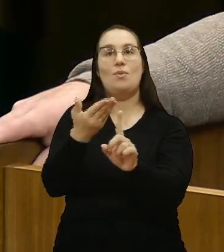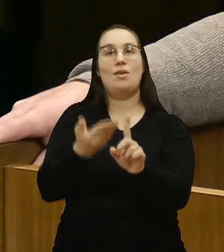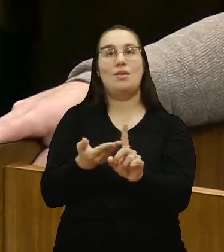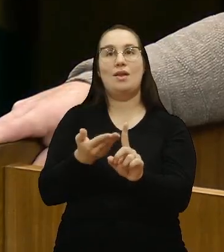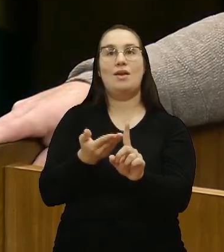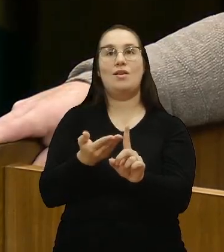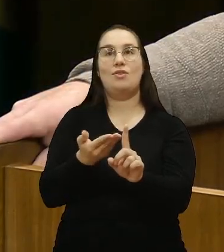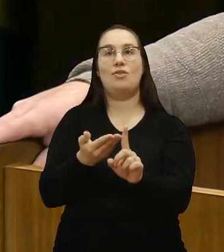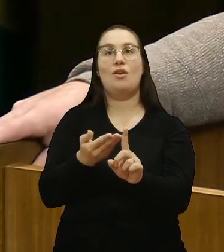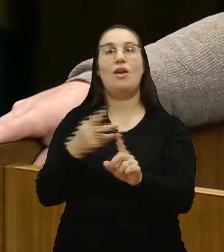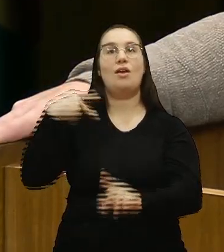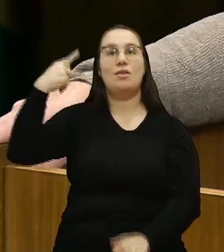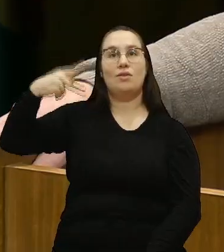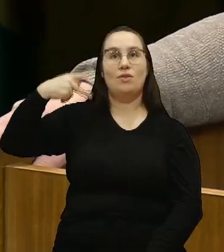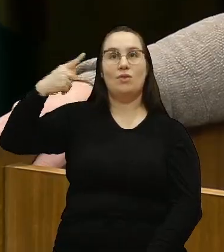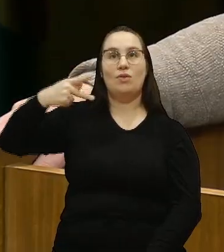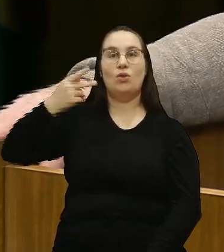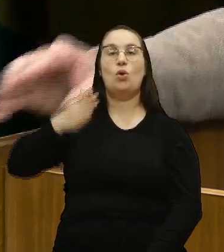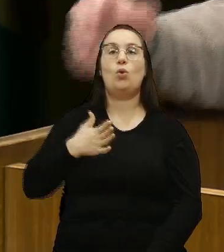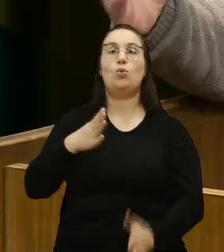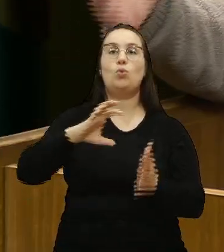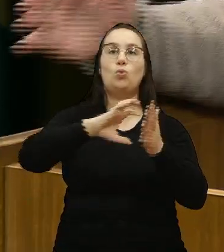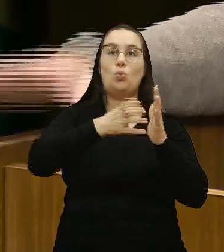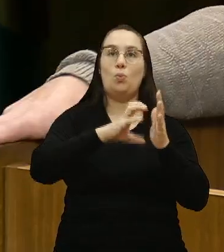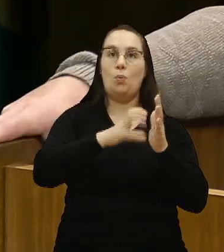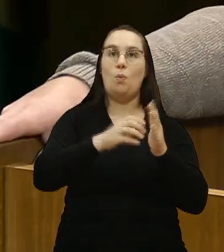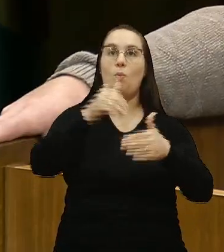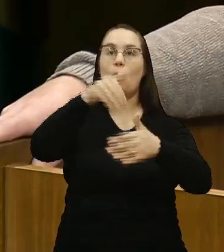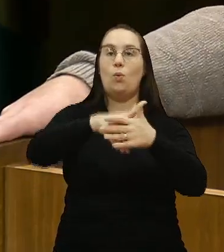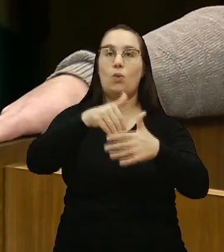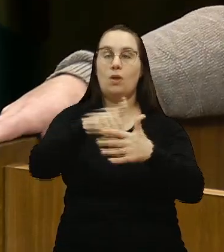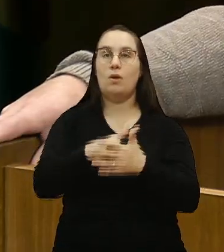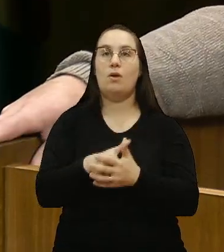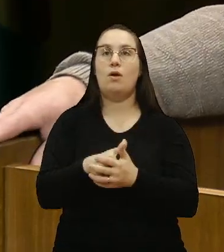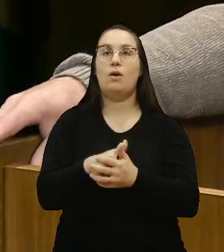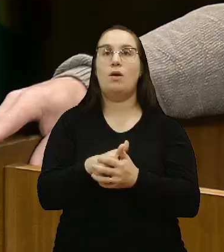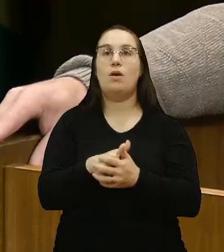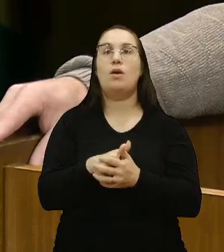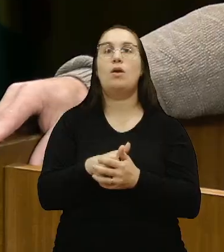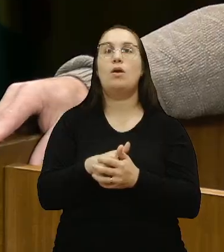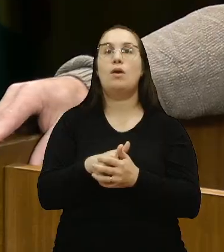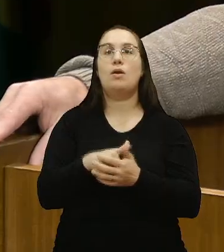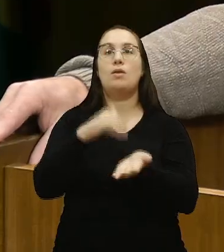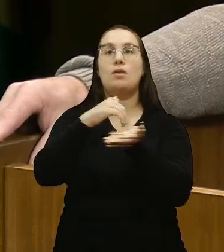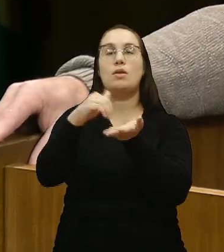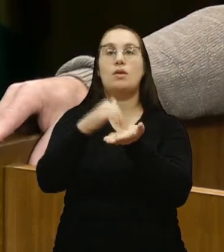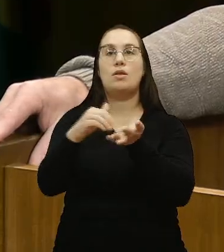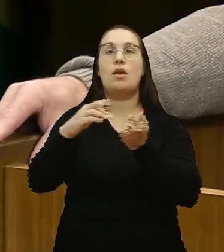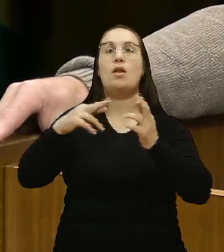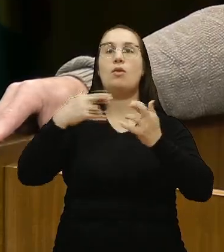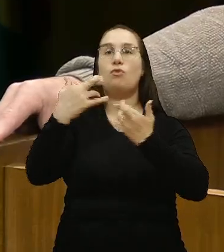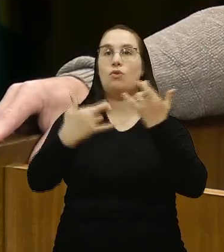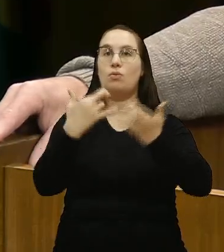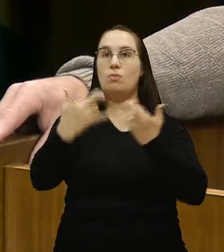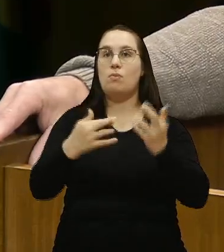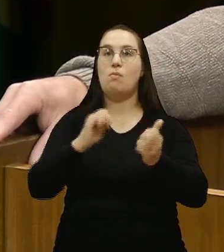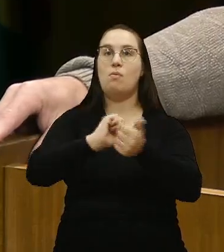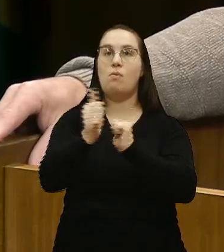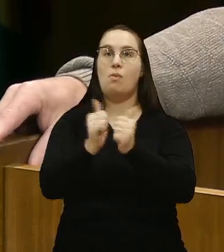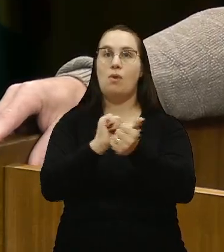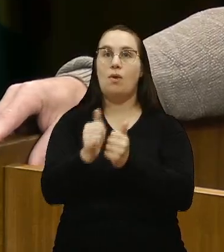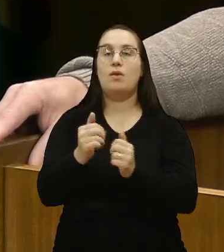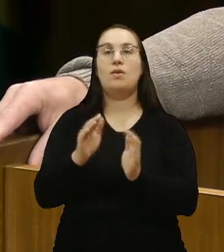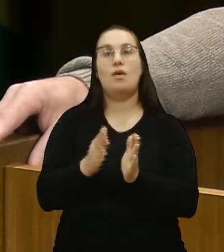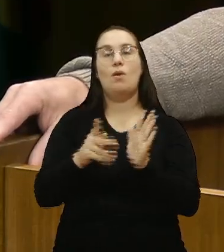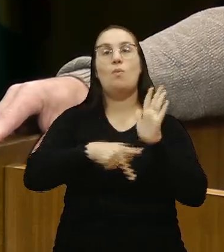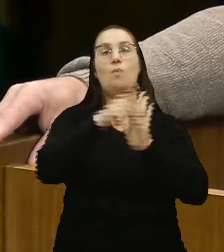Câmara de Vereadores faz através do nosso mandato, através do Guilherme, da Secretaria de Esporte e Lazer, e eu quero, então, através desse